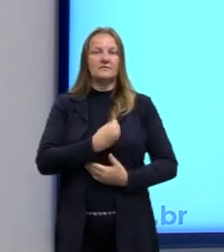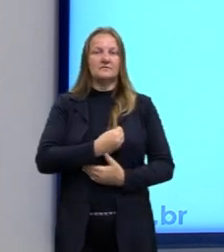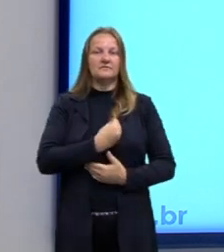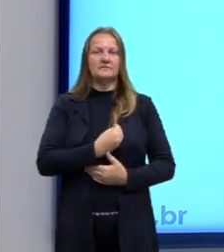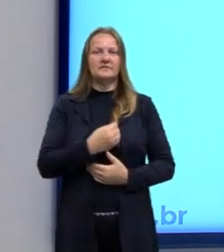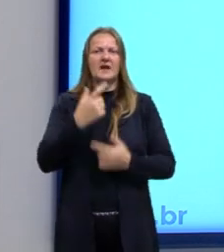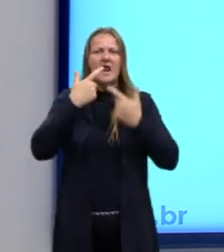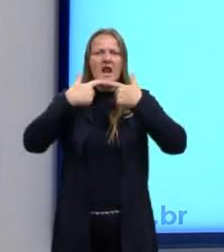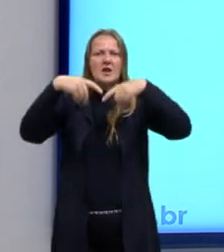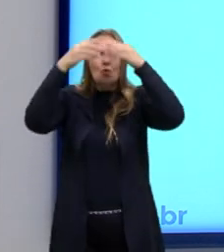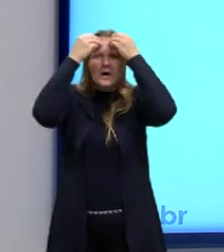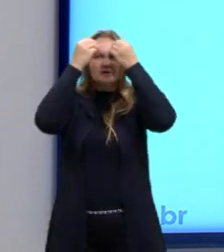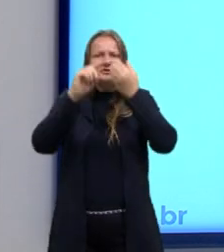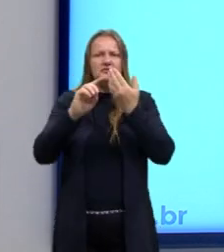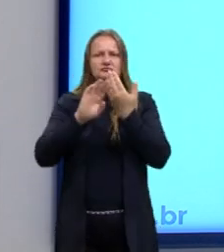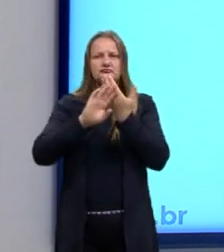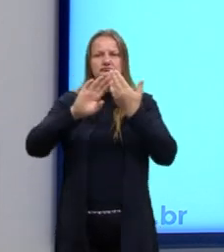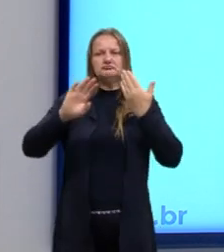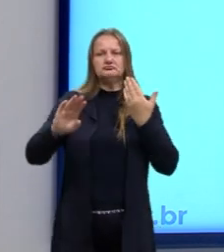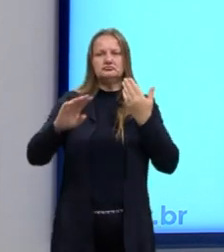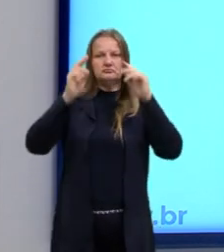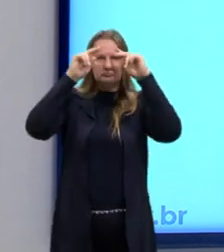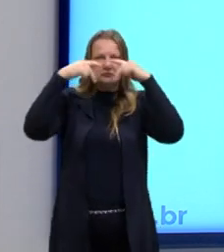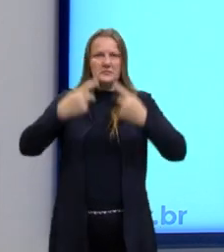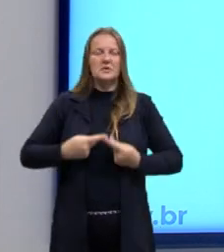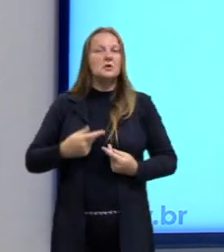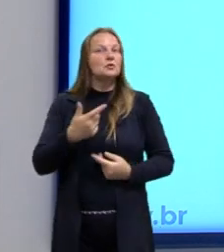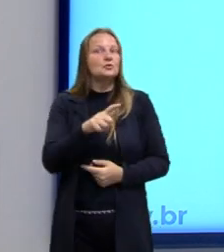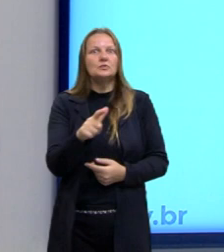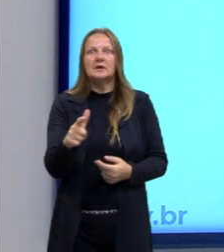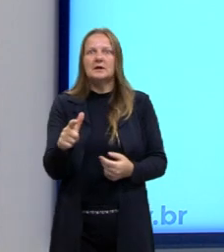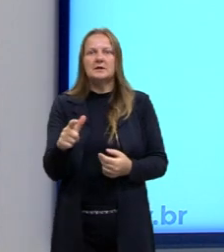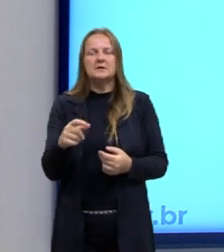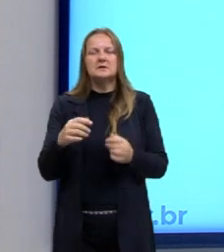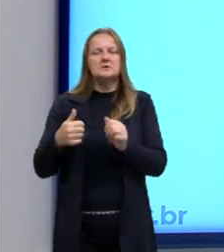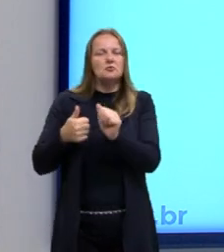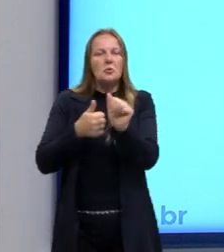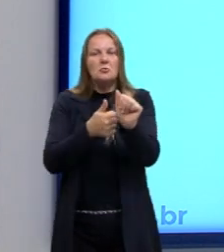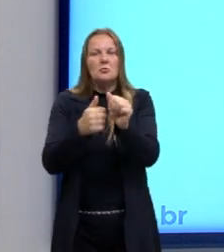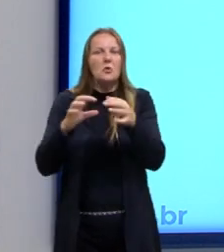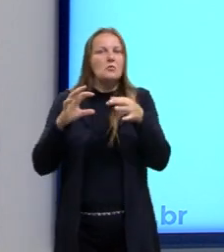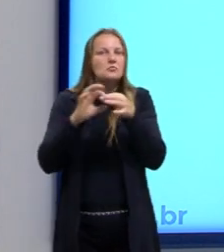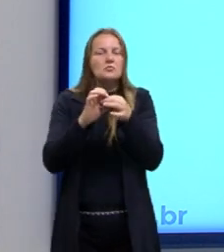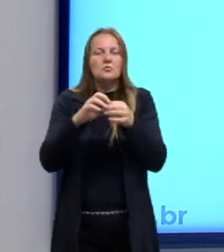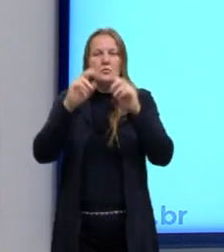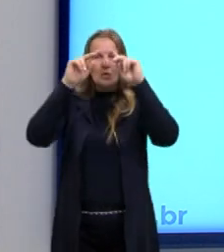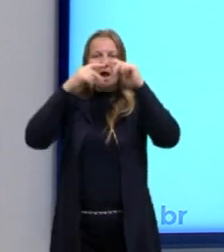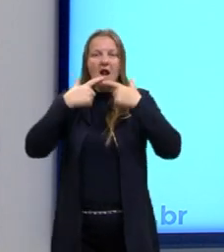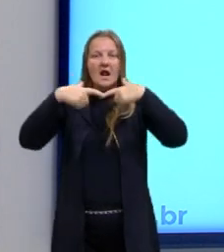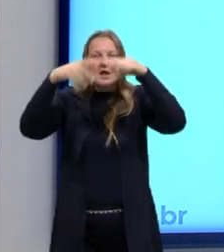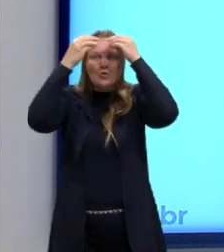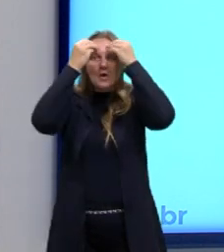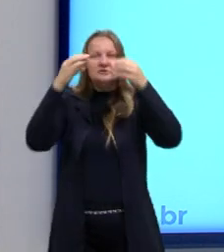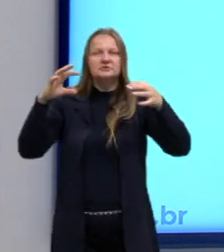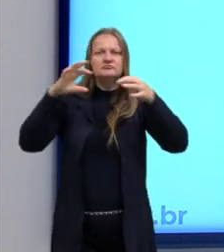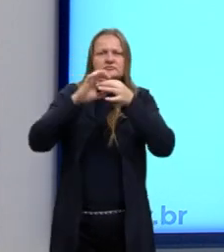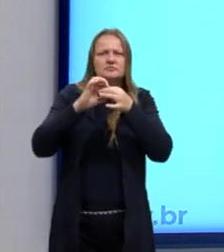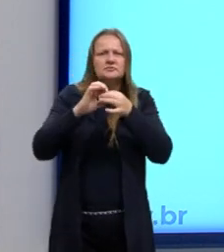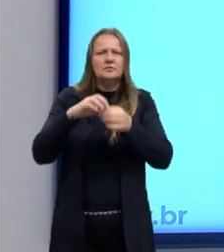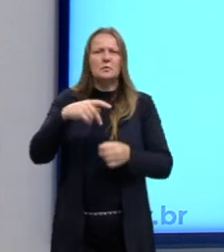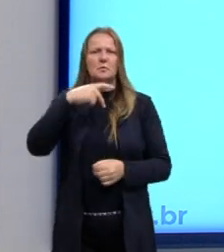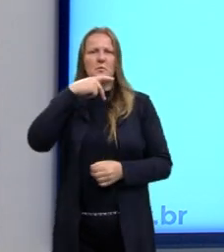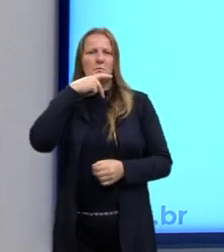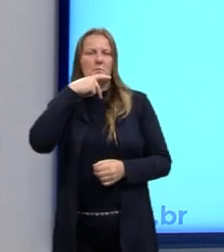separável do homem segue-o em todos os lugares e o Platão linguagem como